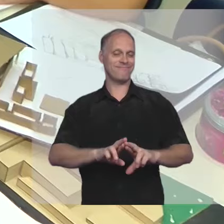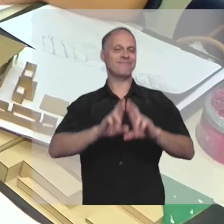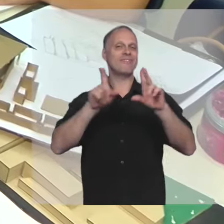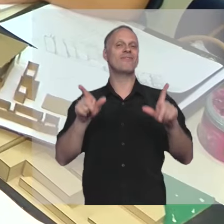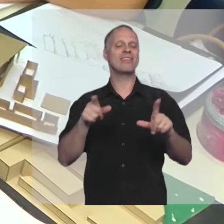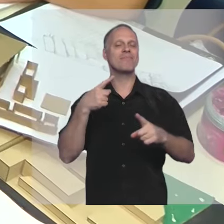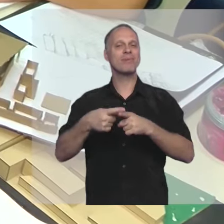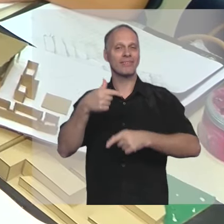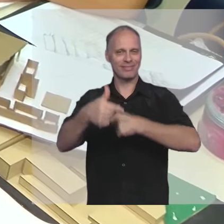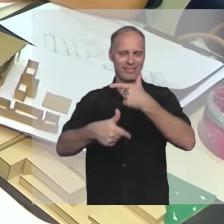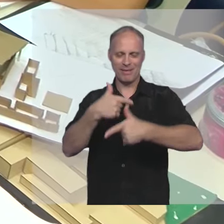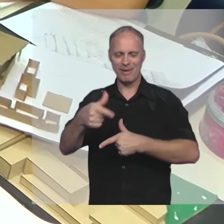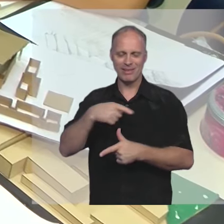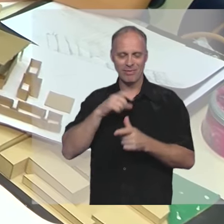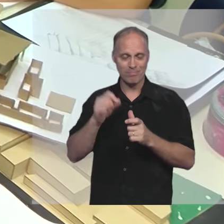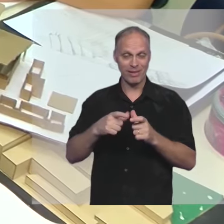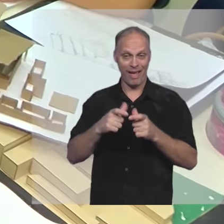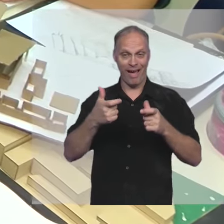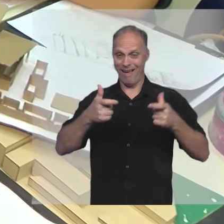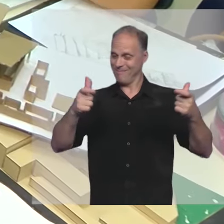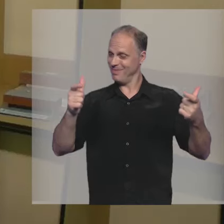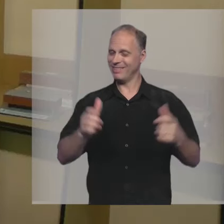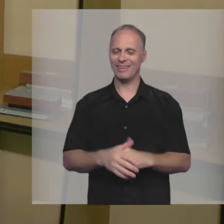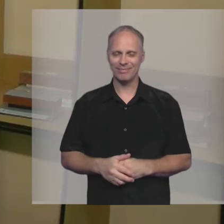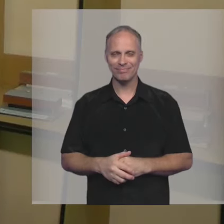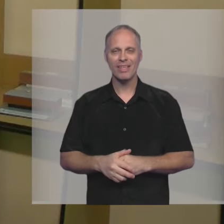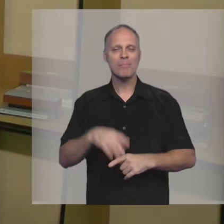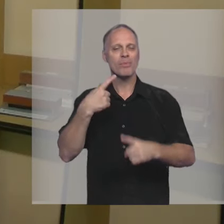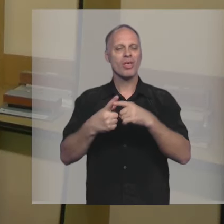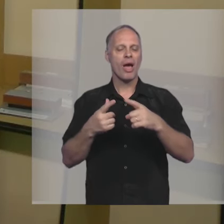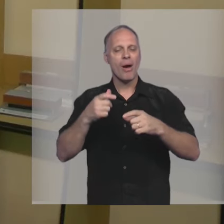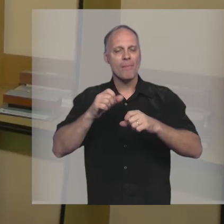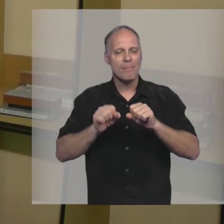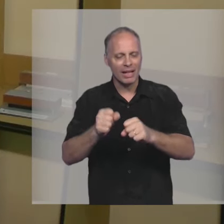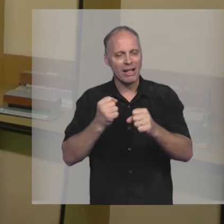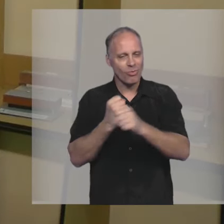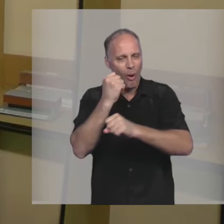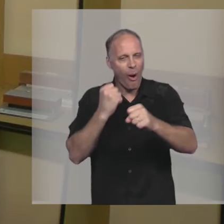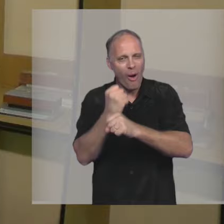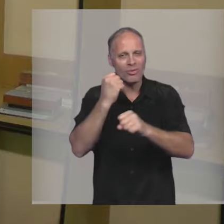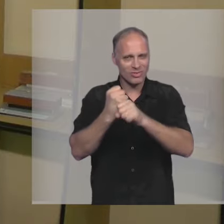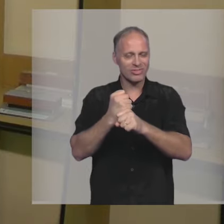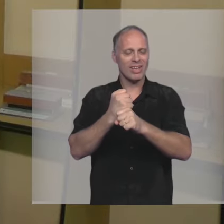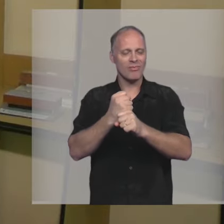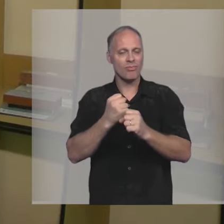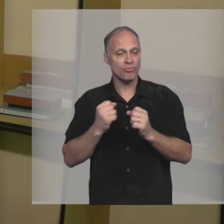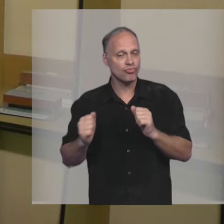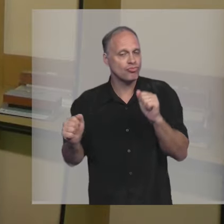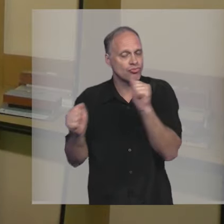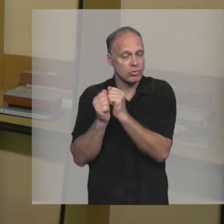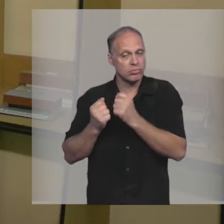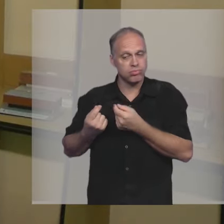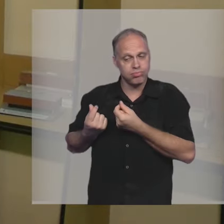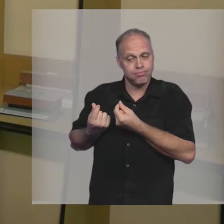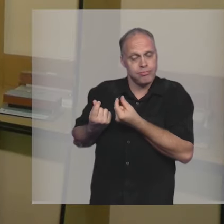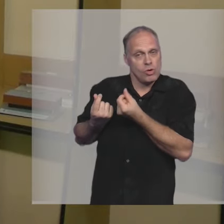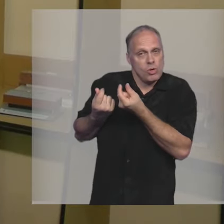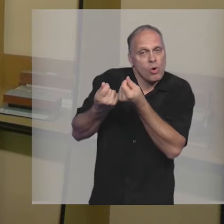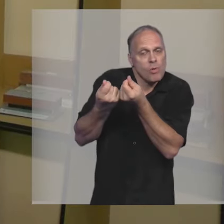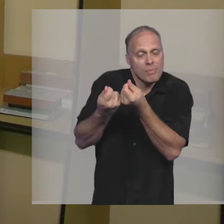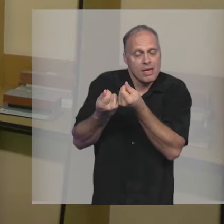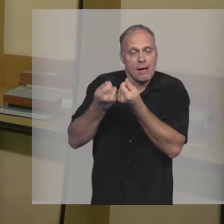diferenciar, pois o mercado de trabalho só tem a crescer. O mercado da construção civil ele acompanha muito a economia, né?